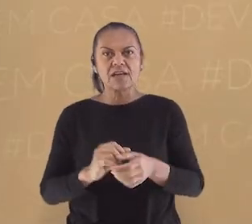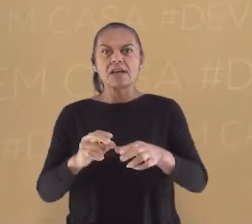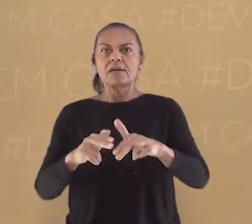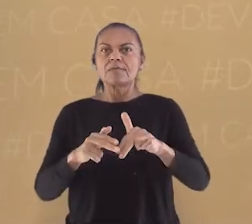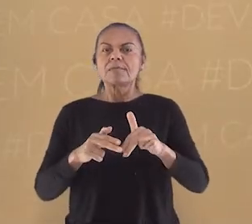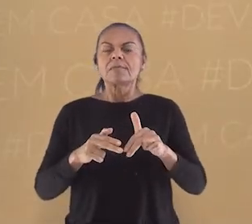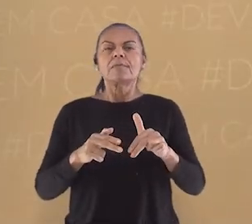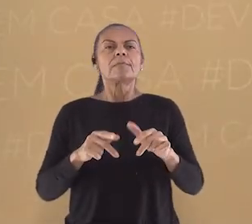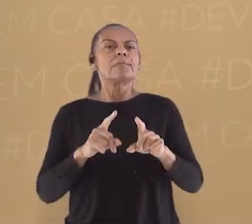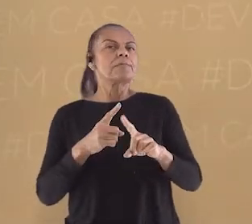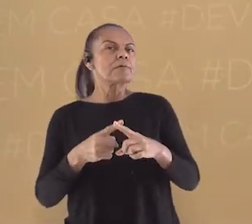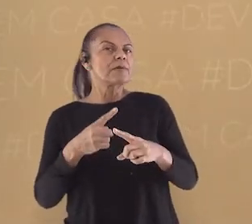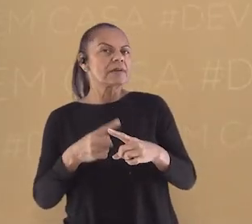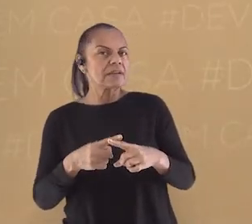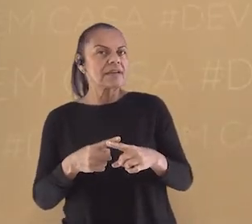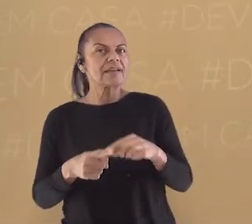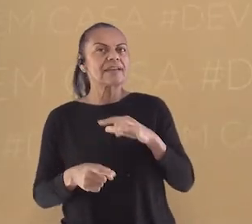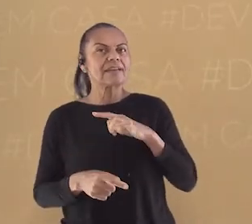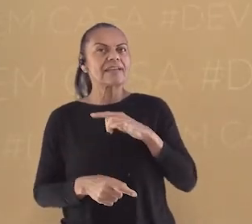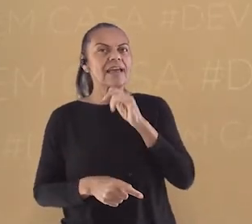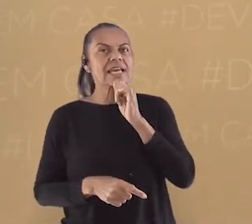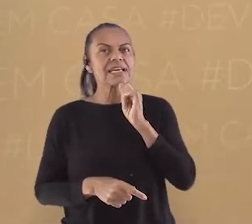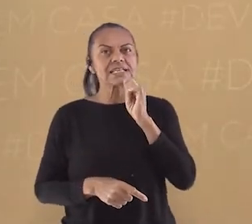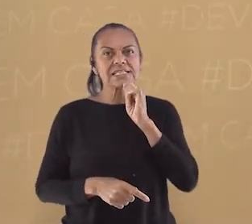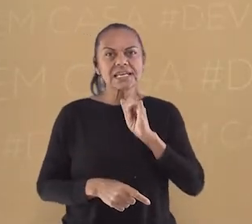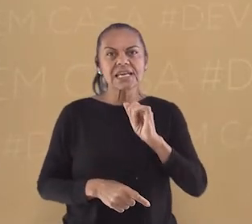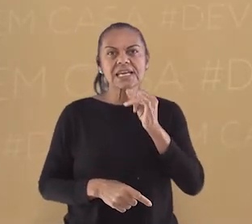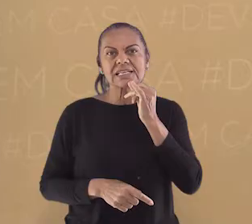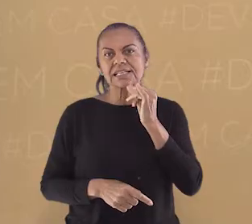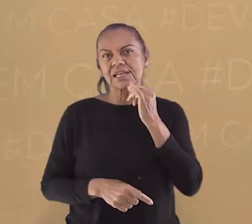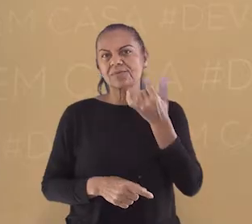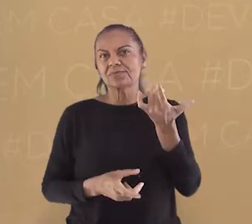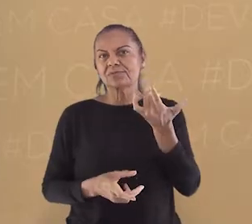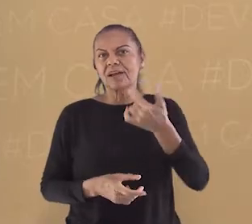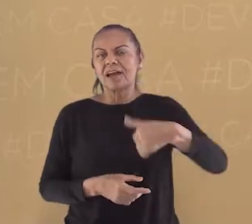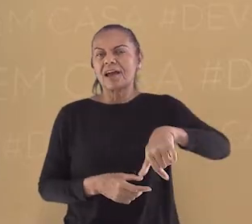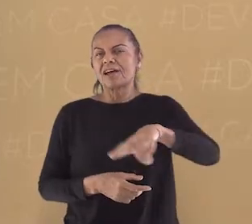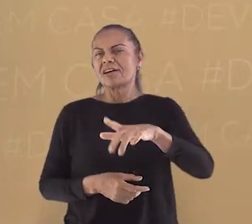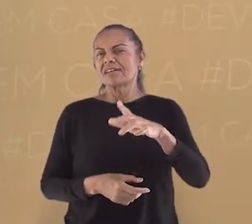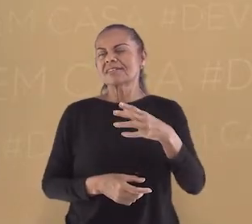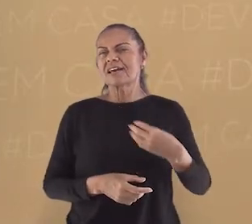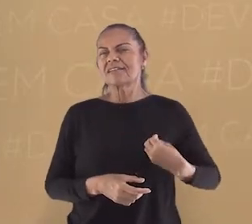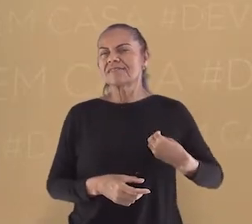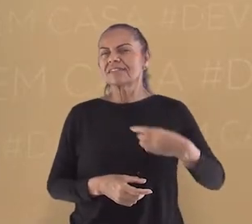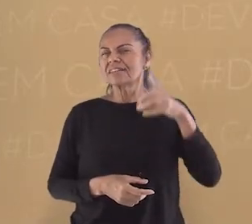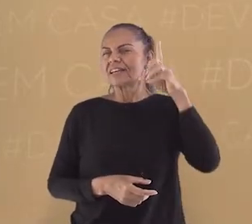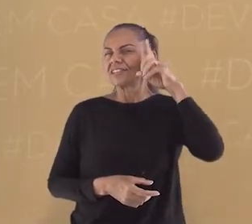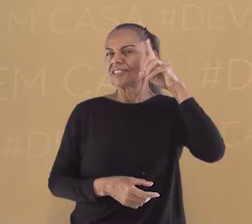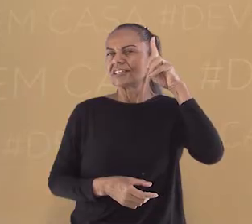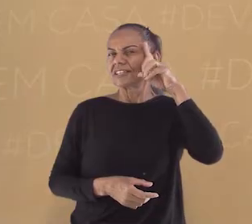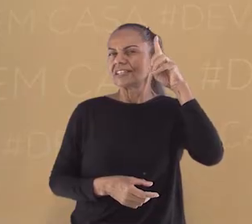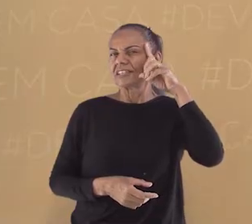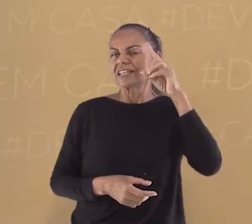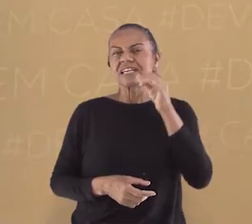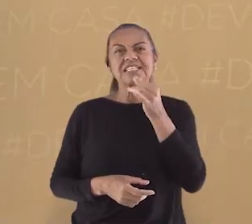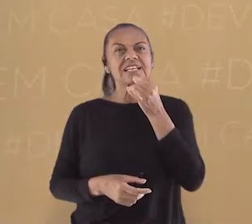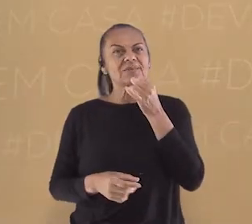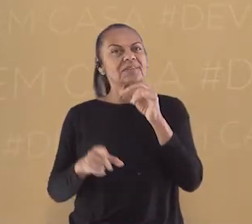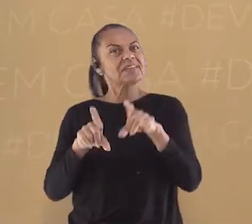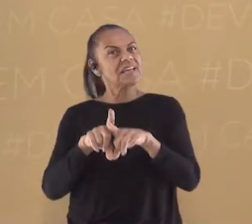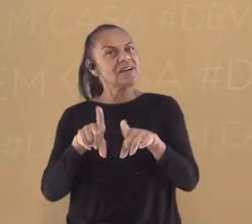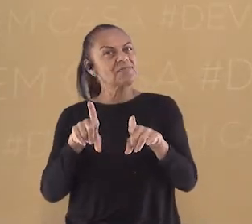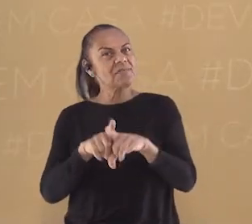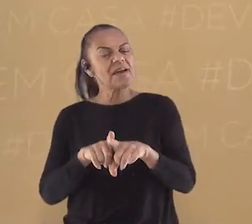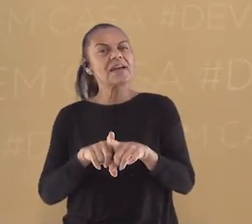importante destacar que existem outros exemplos, como os rituais cívicos, são aqueles ligados ao culto da pátria, por